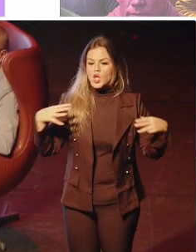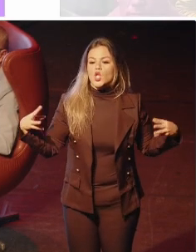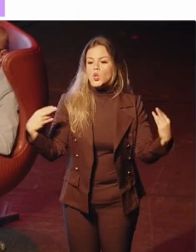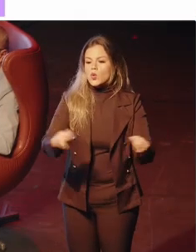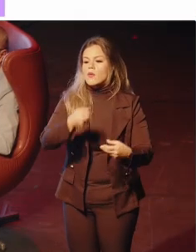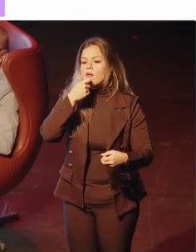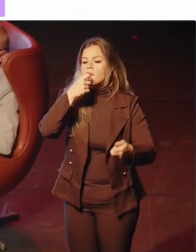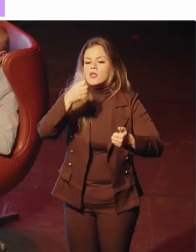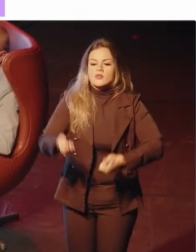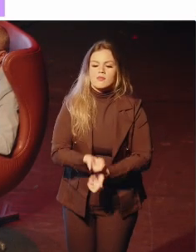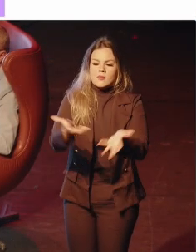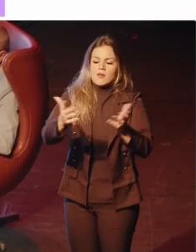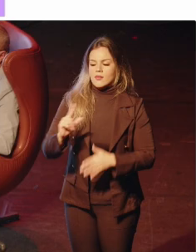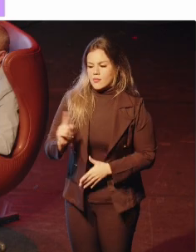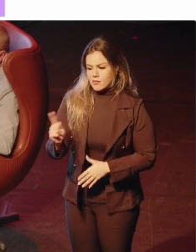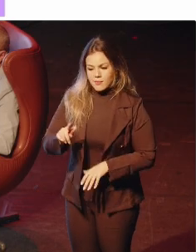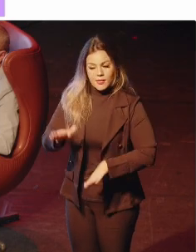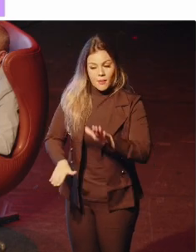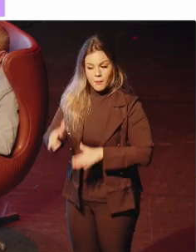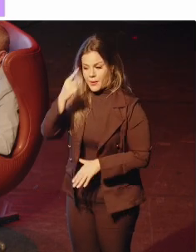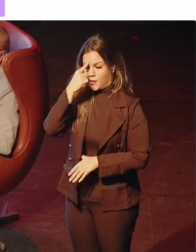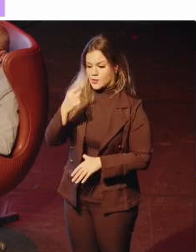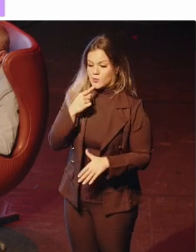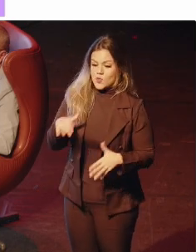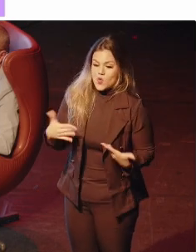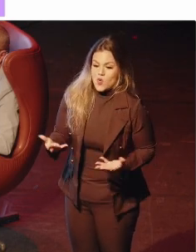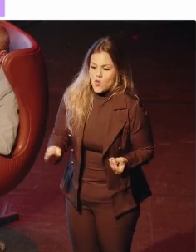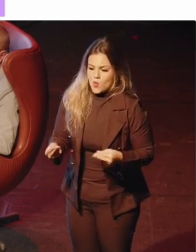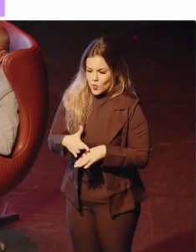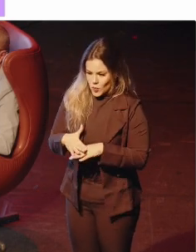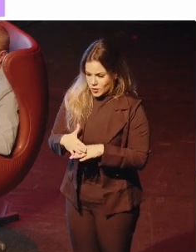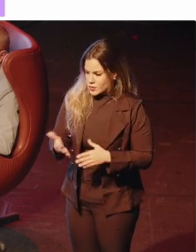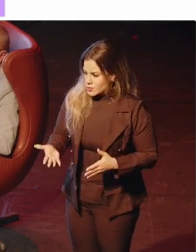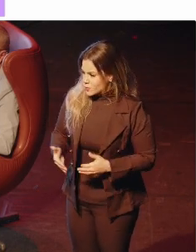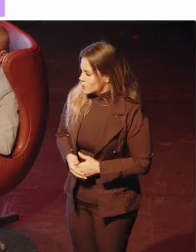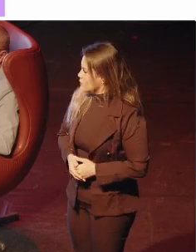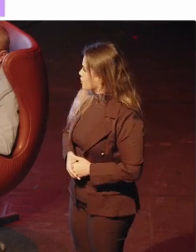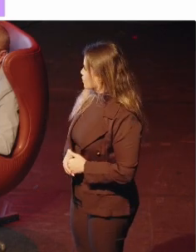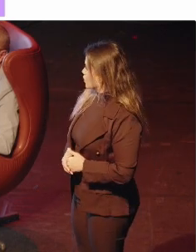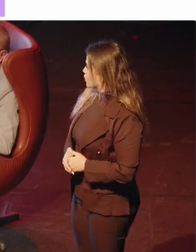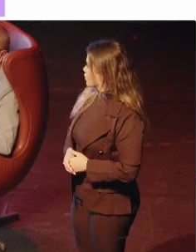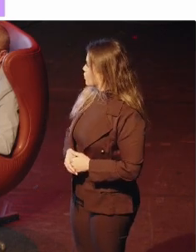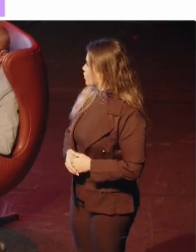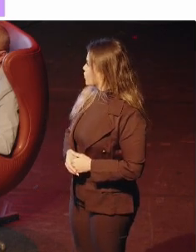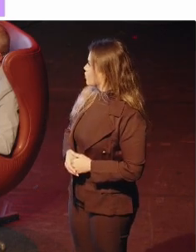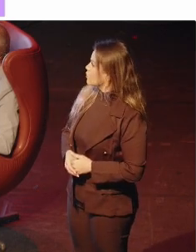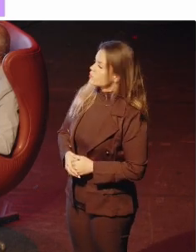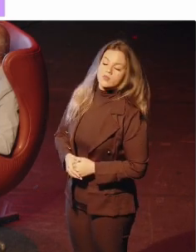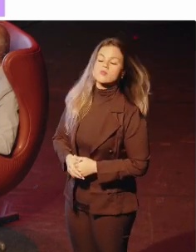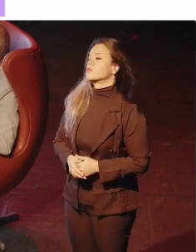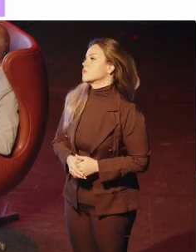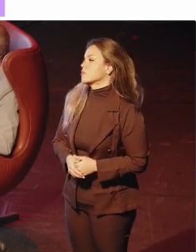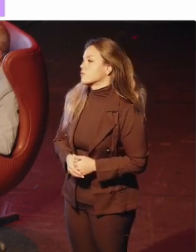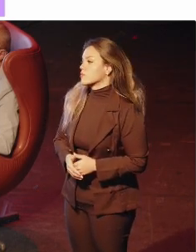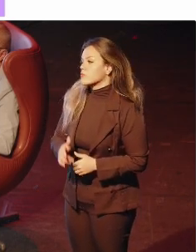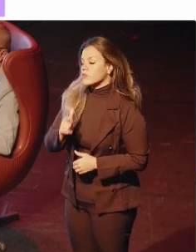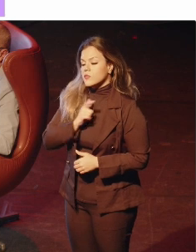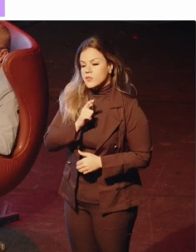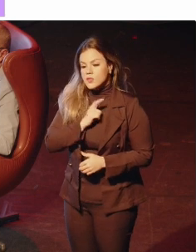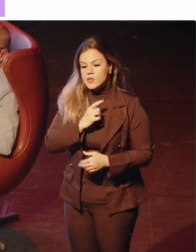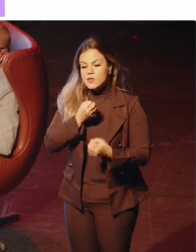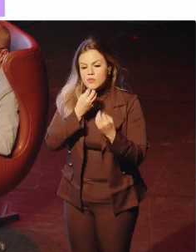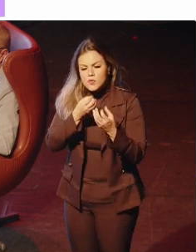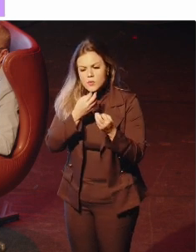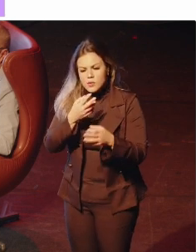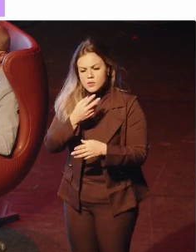poder usar essa medicação. O outro, aqui alguns dados, mas assim, em resumo, é